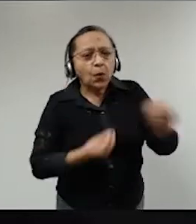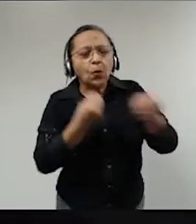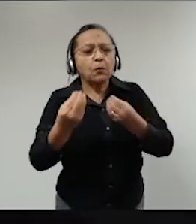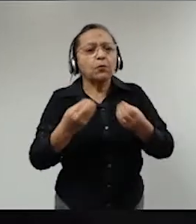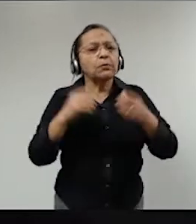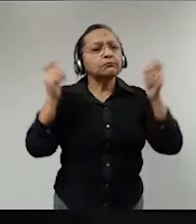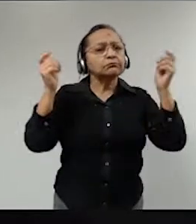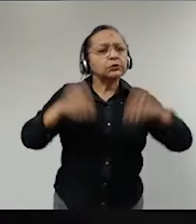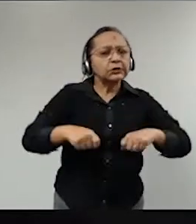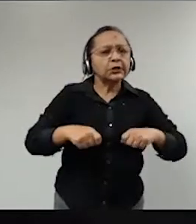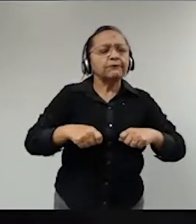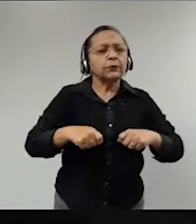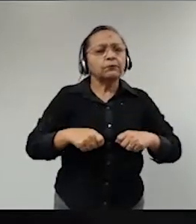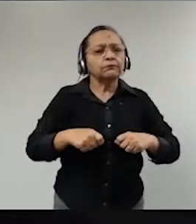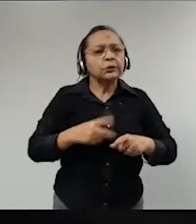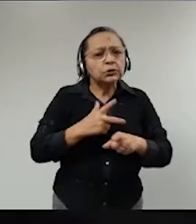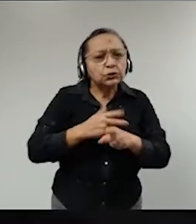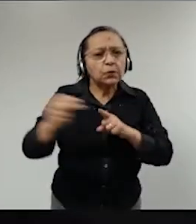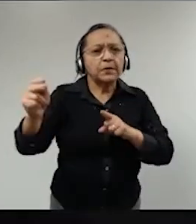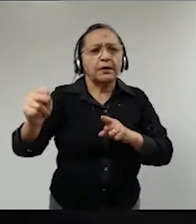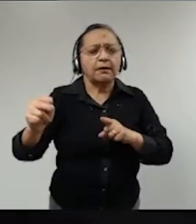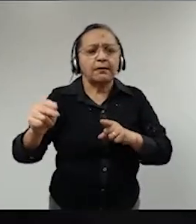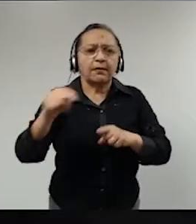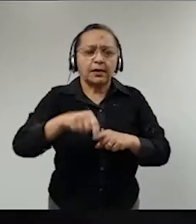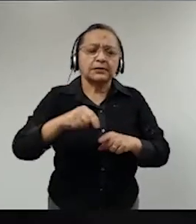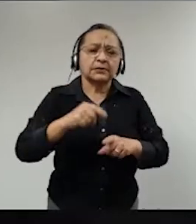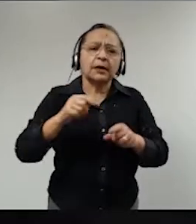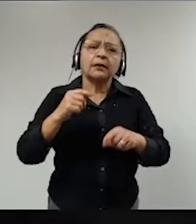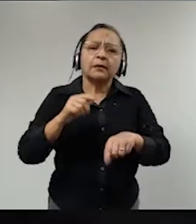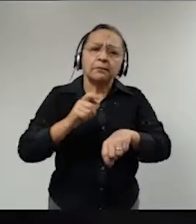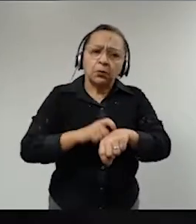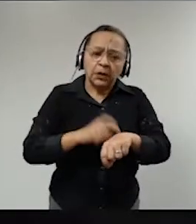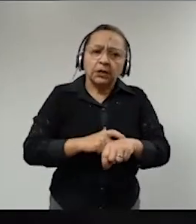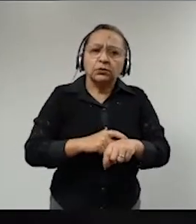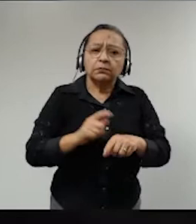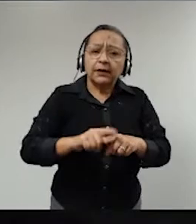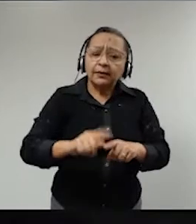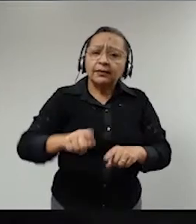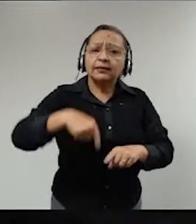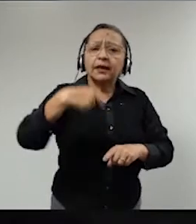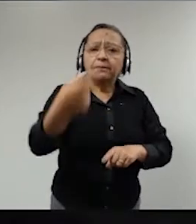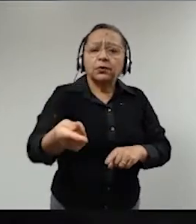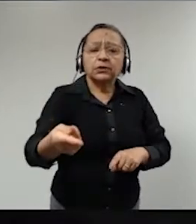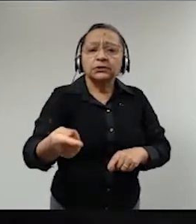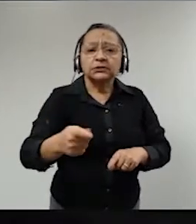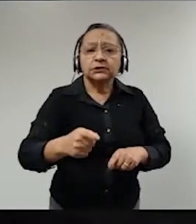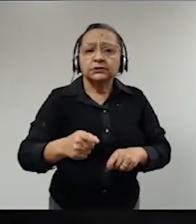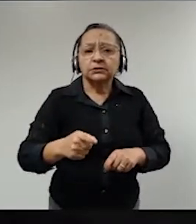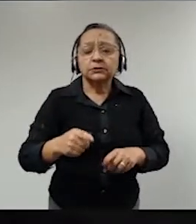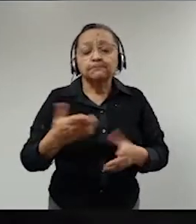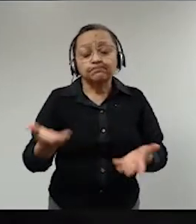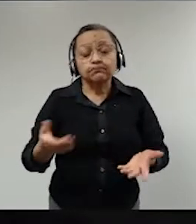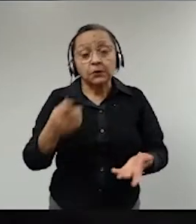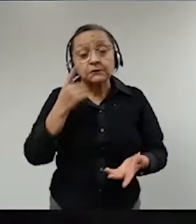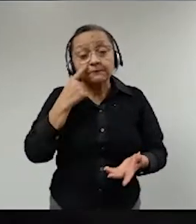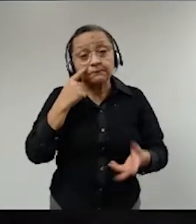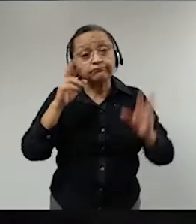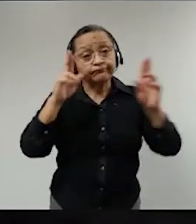possíveis dessa crise para o momento posterior, quando iremos, sem dúvida alguma,